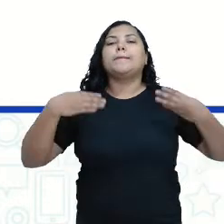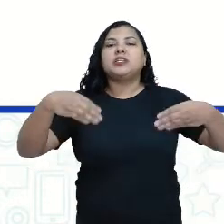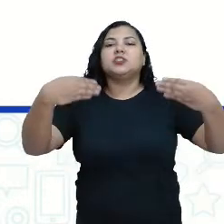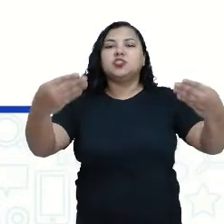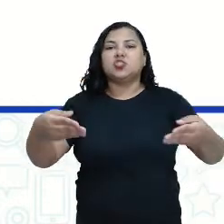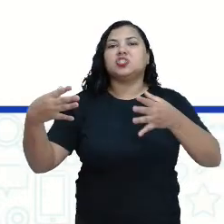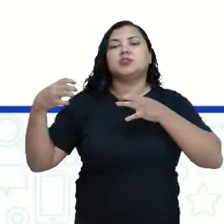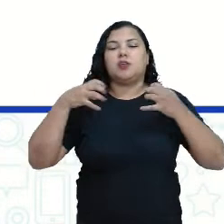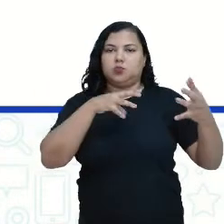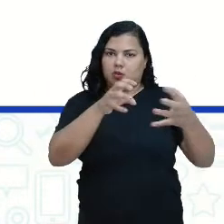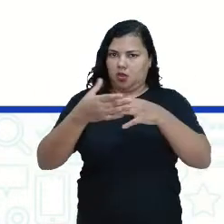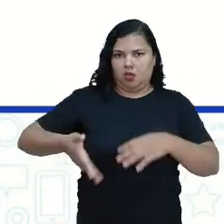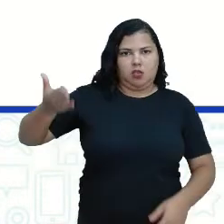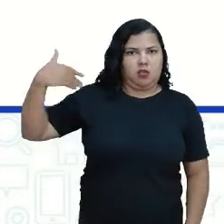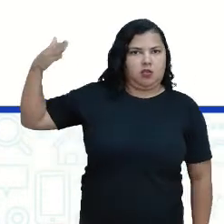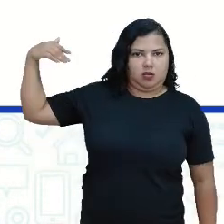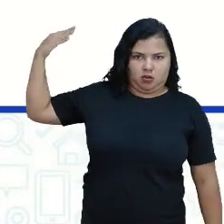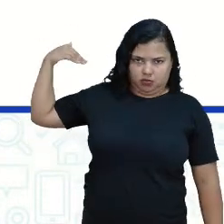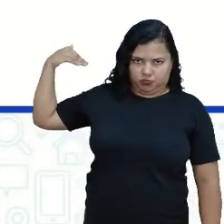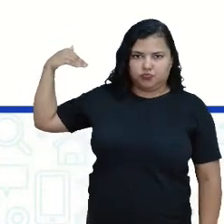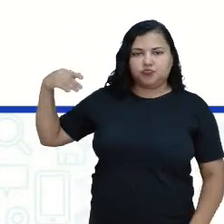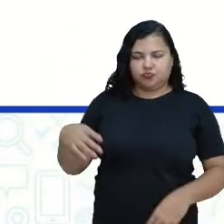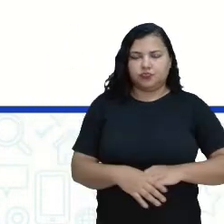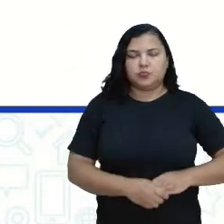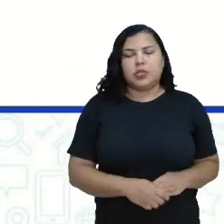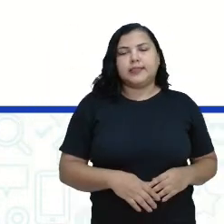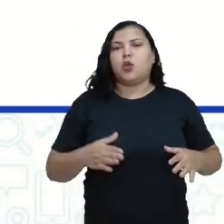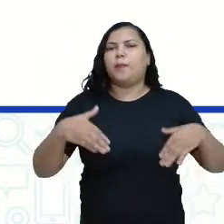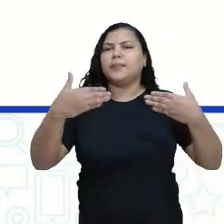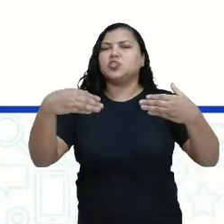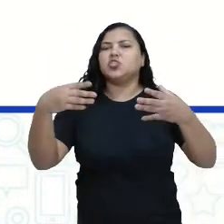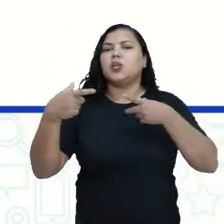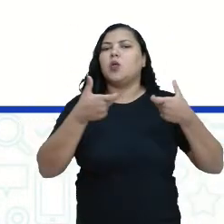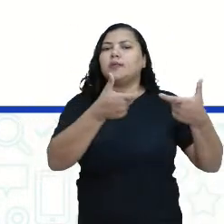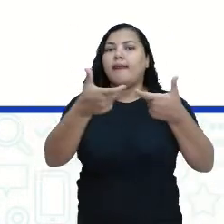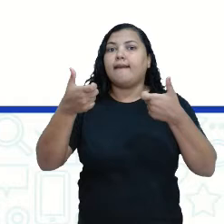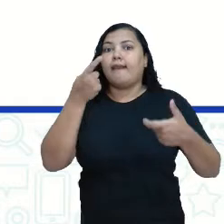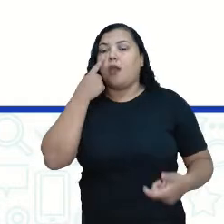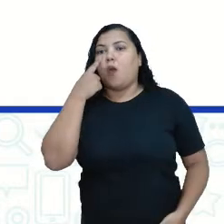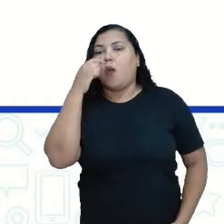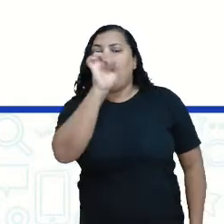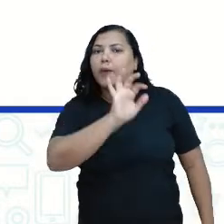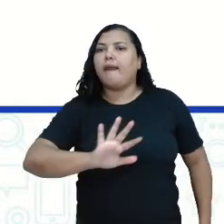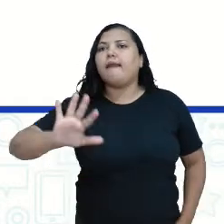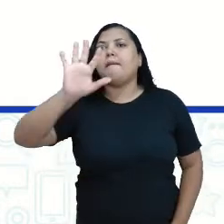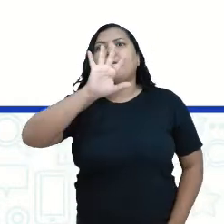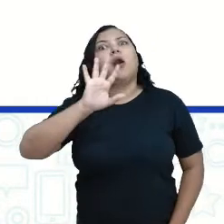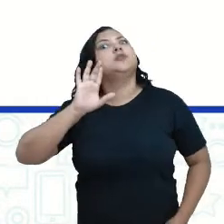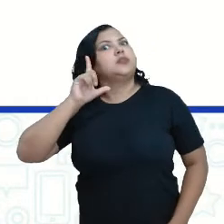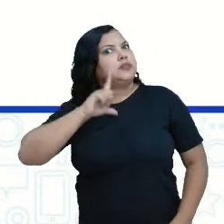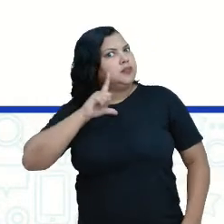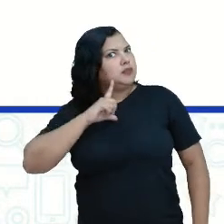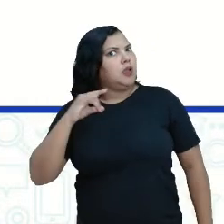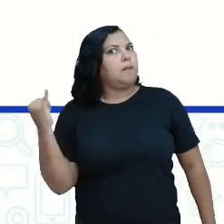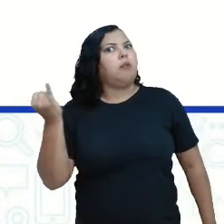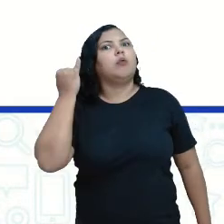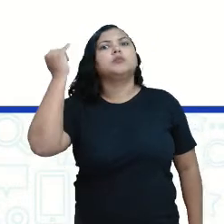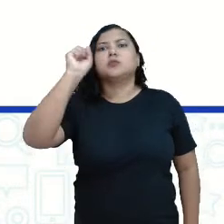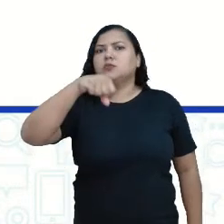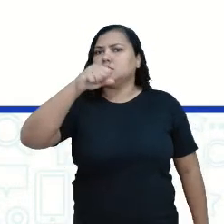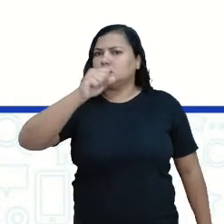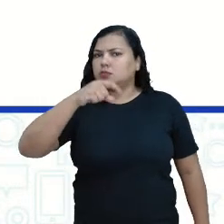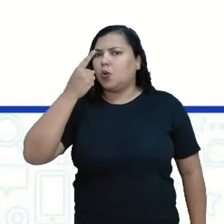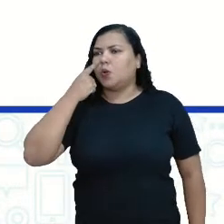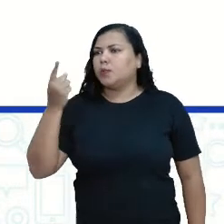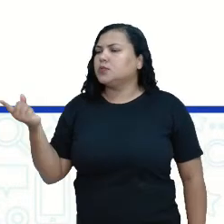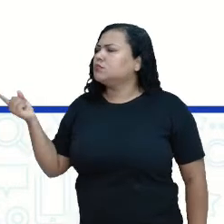Guerra, né? Isso. Então, é uma imagem bastante significativa, né? É uma imagem que a